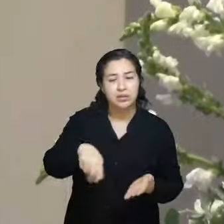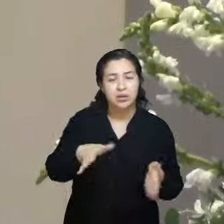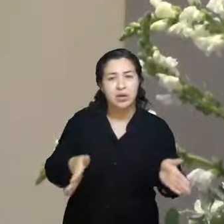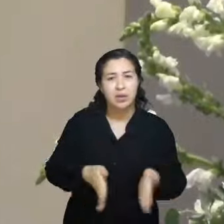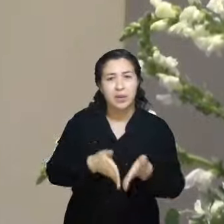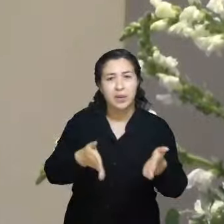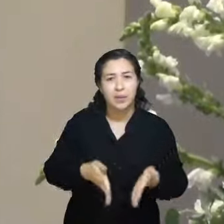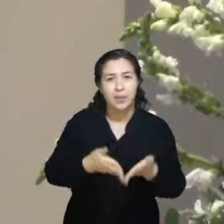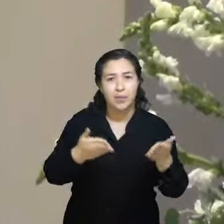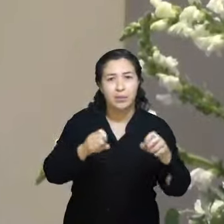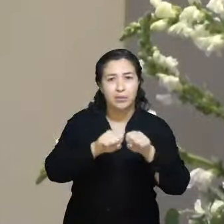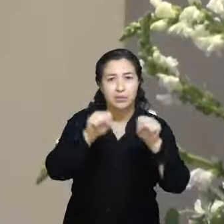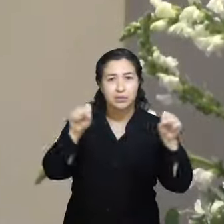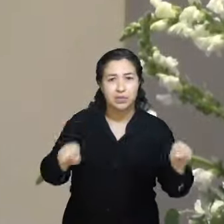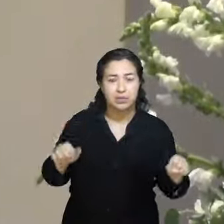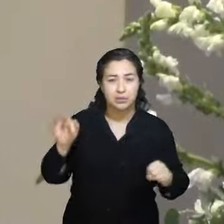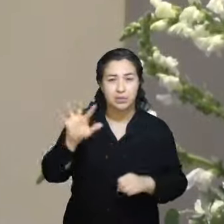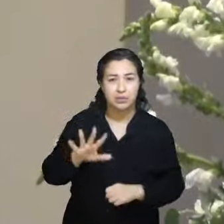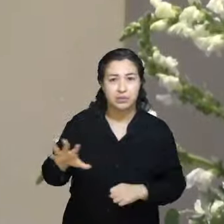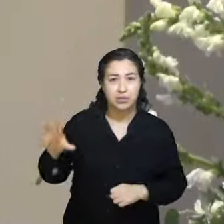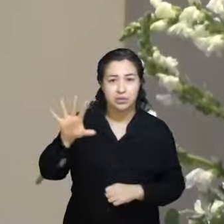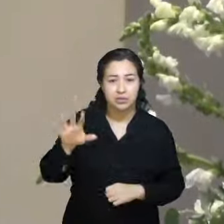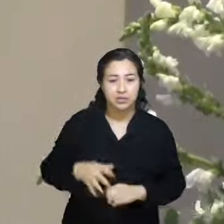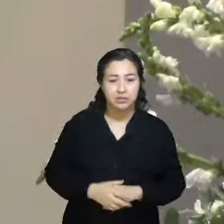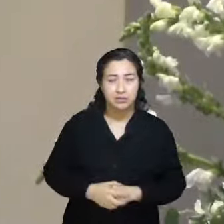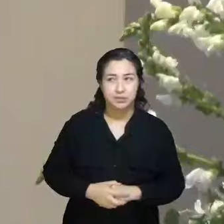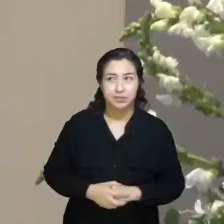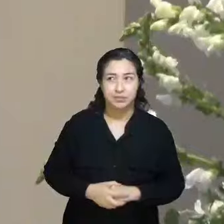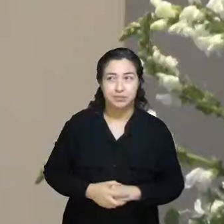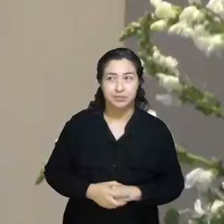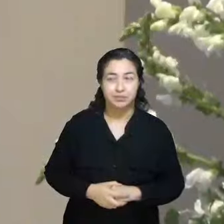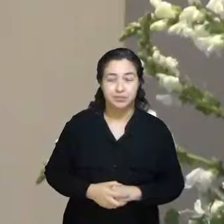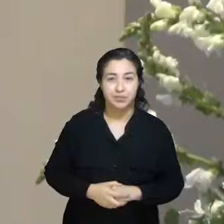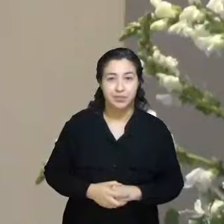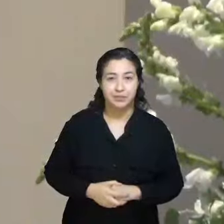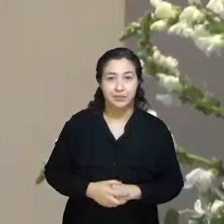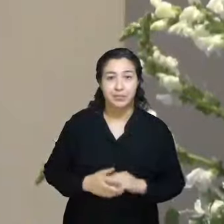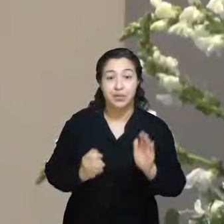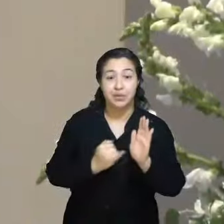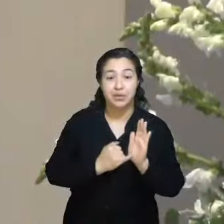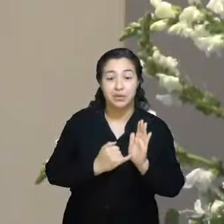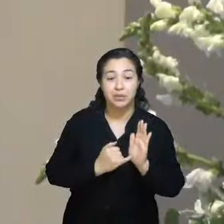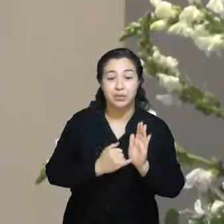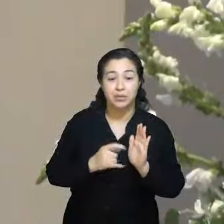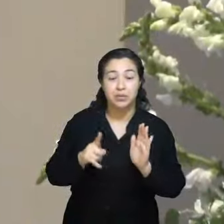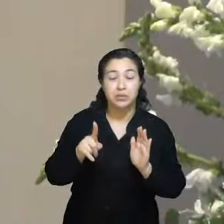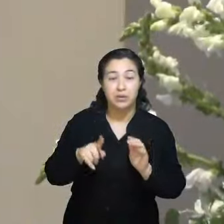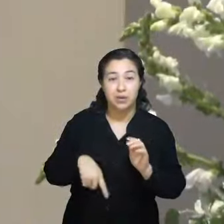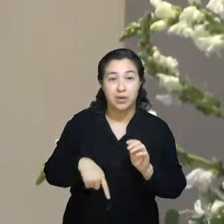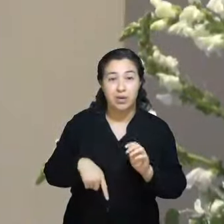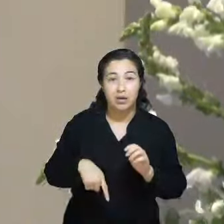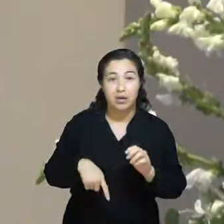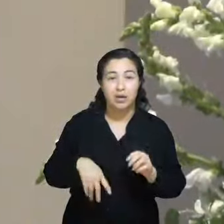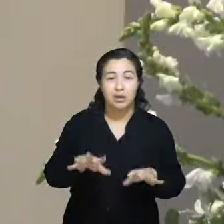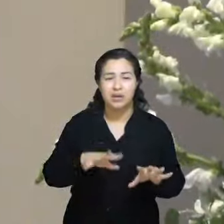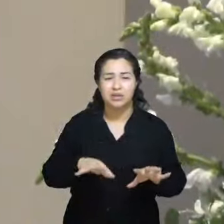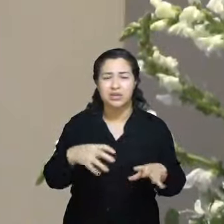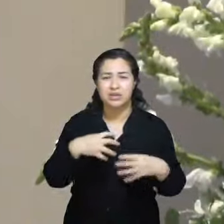sistema federativo a repartição tributária não se nega é uma parte sensível do nosso federalismo